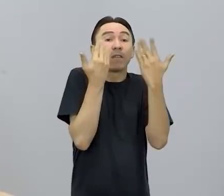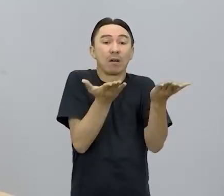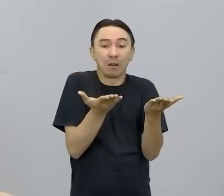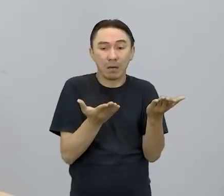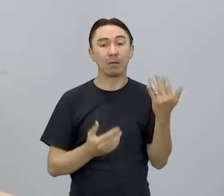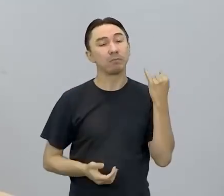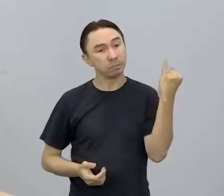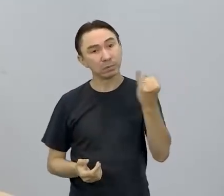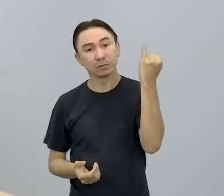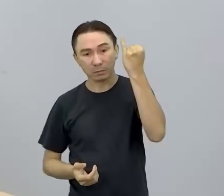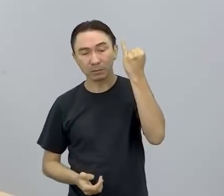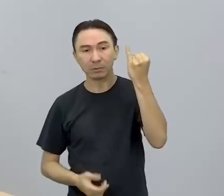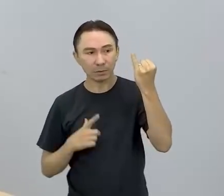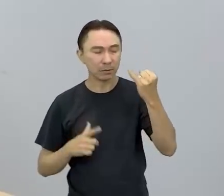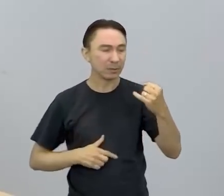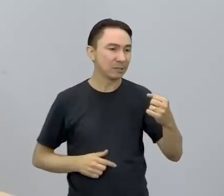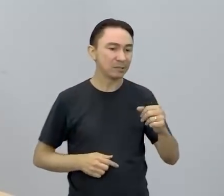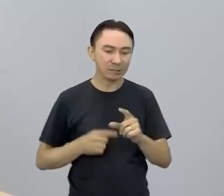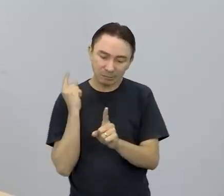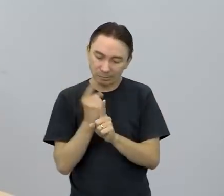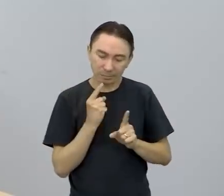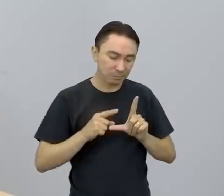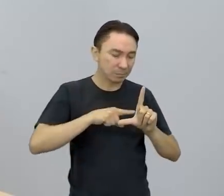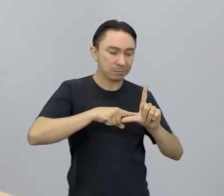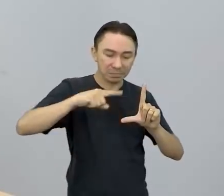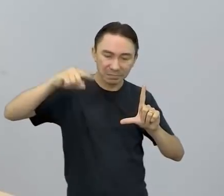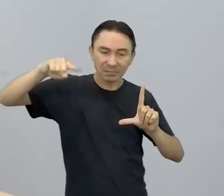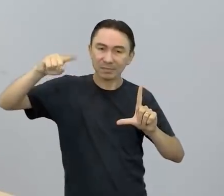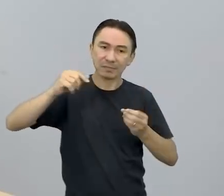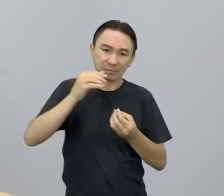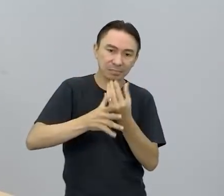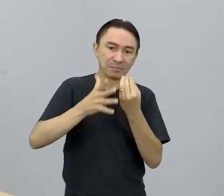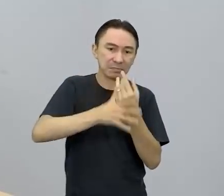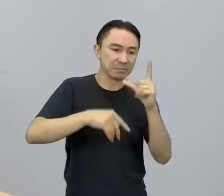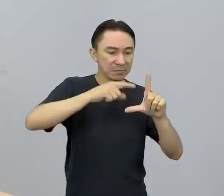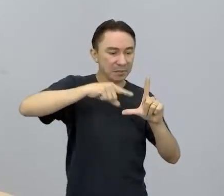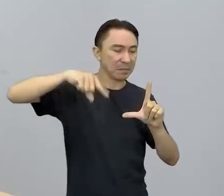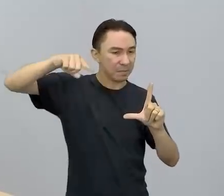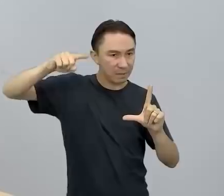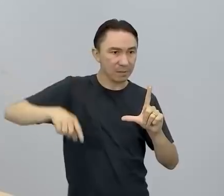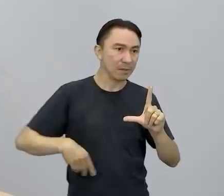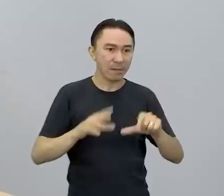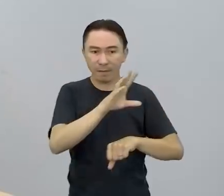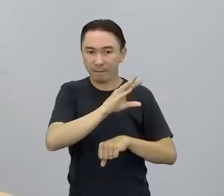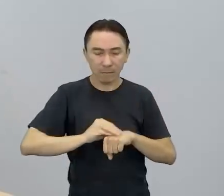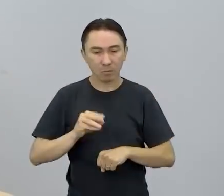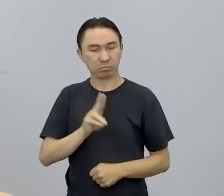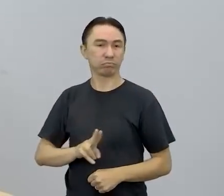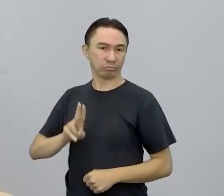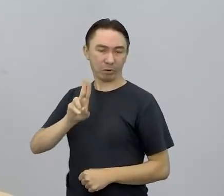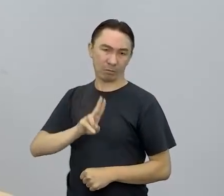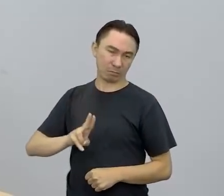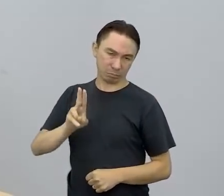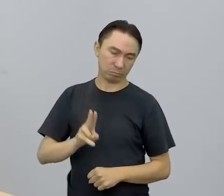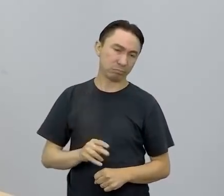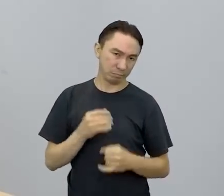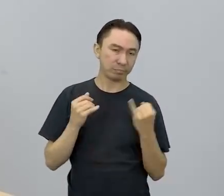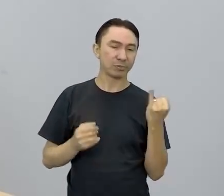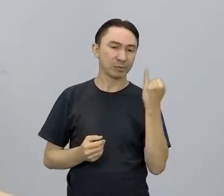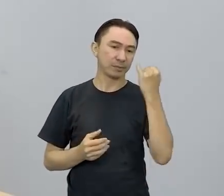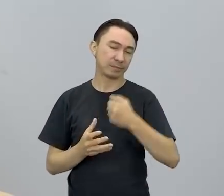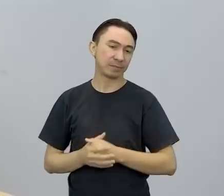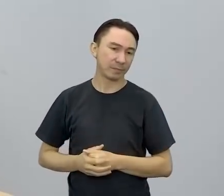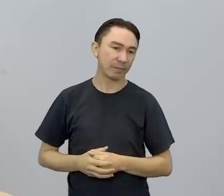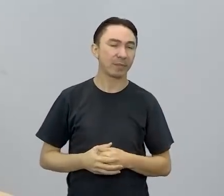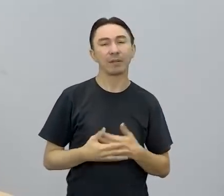indicadores e utilizá-los, principalmente nessa parte, né, nessa primeira fase de recuperação. Os mais